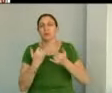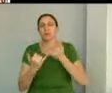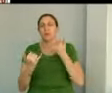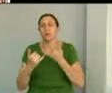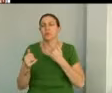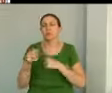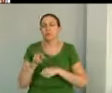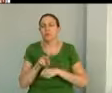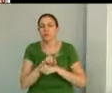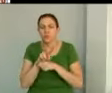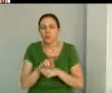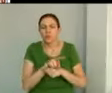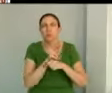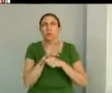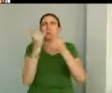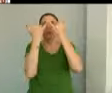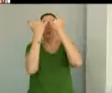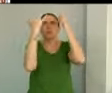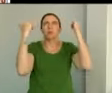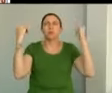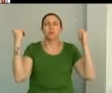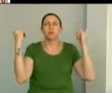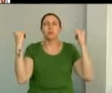vigilância, energia elétrica,